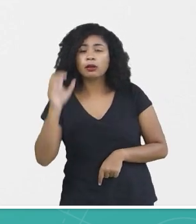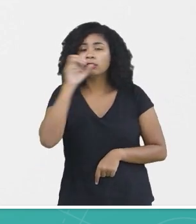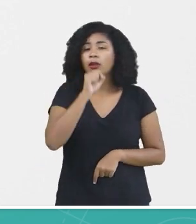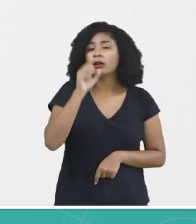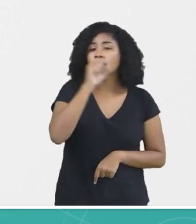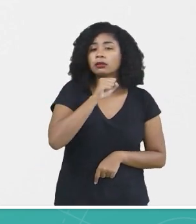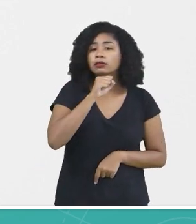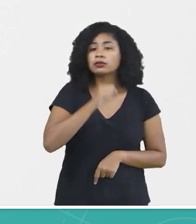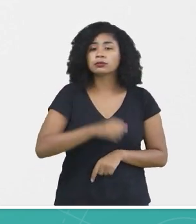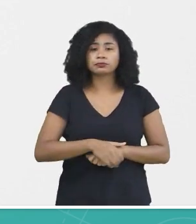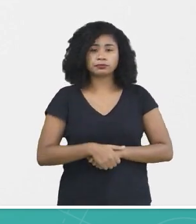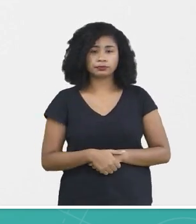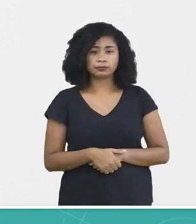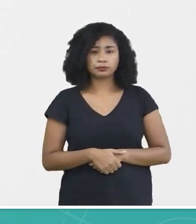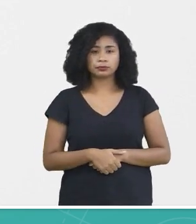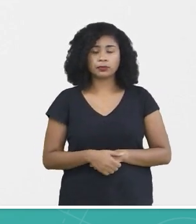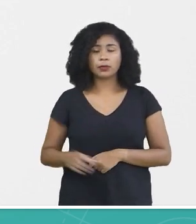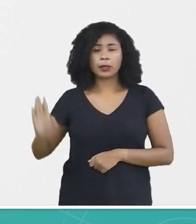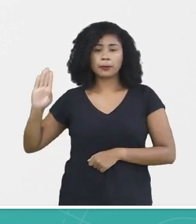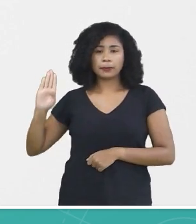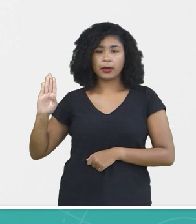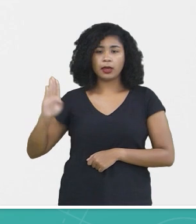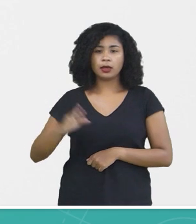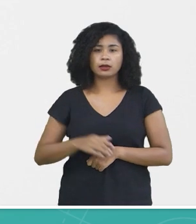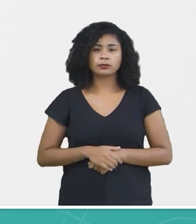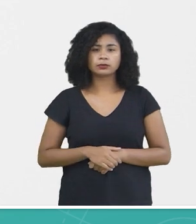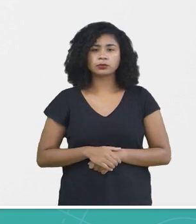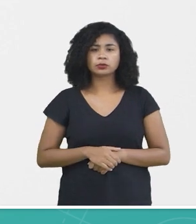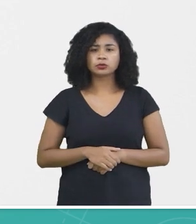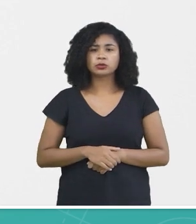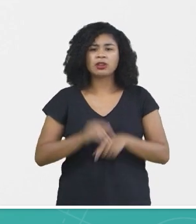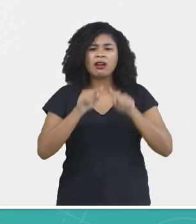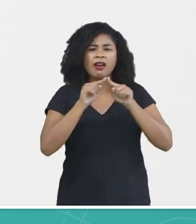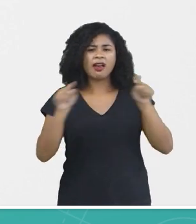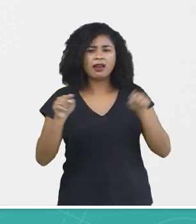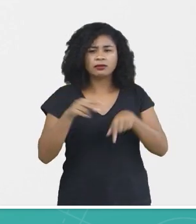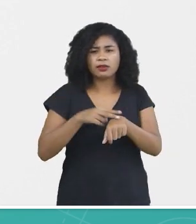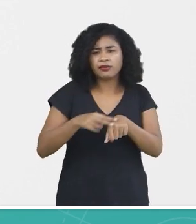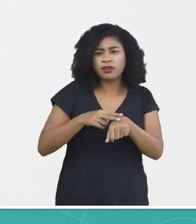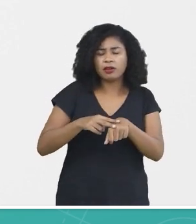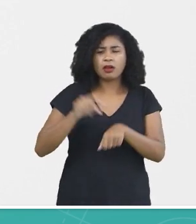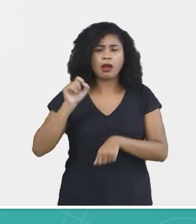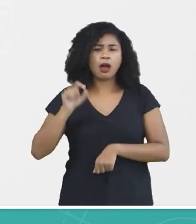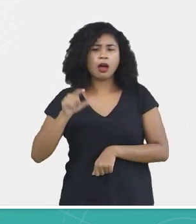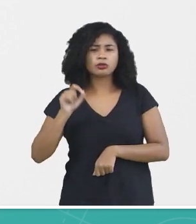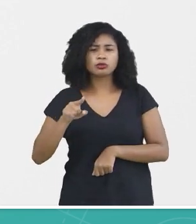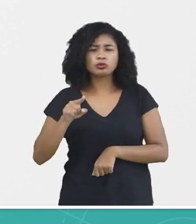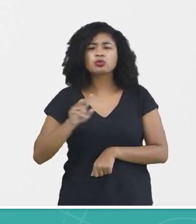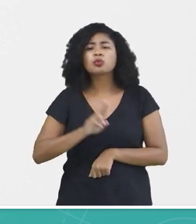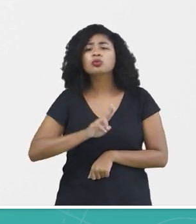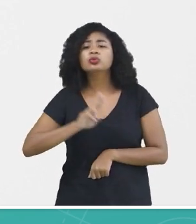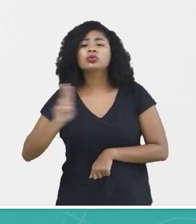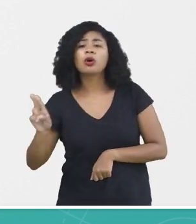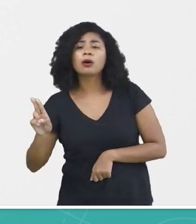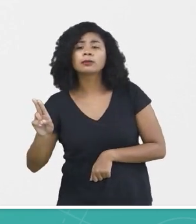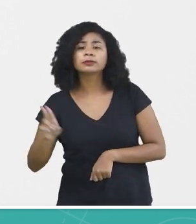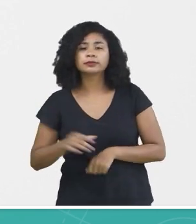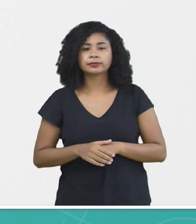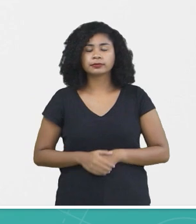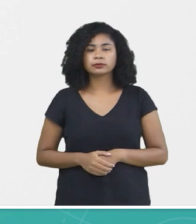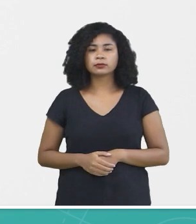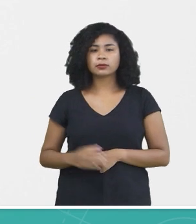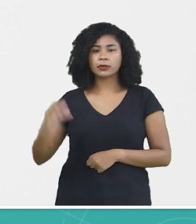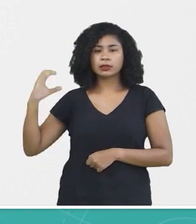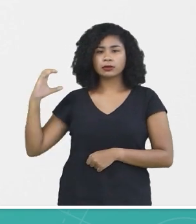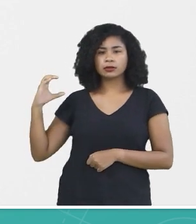Letra B. Qual a classificação das retas verde e azul? E letra C.